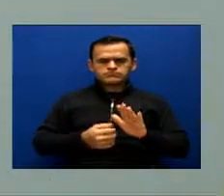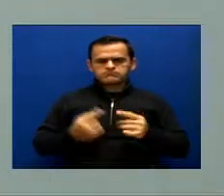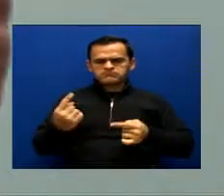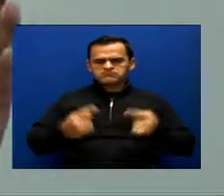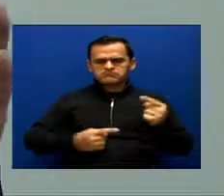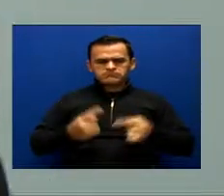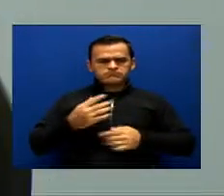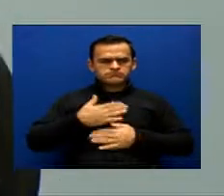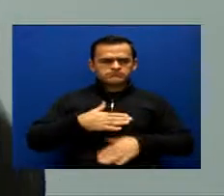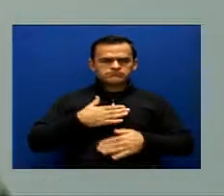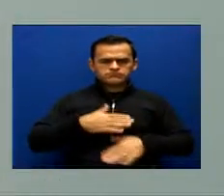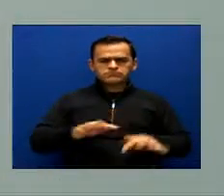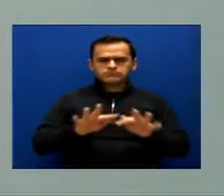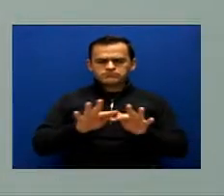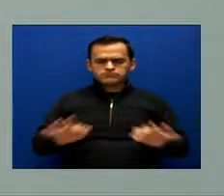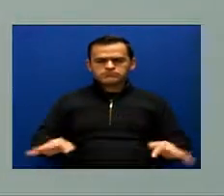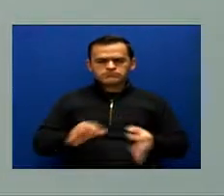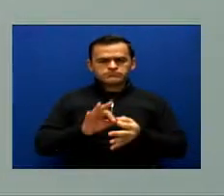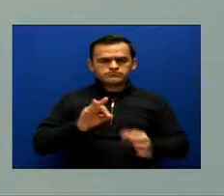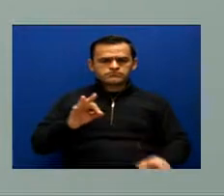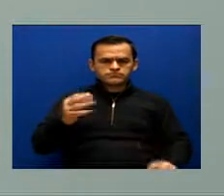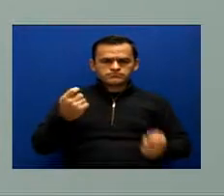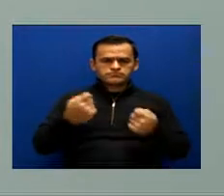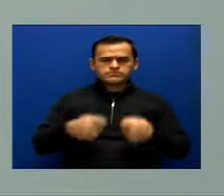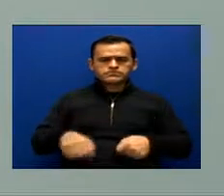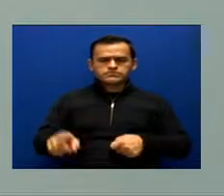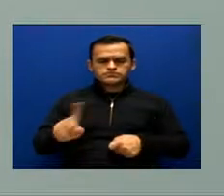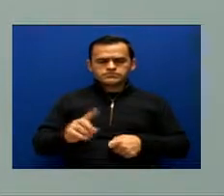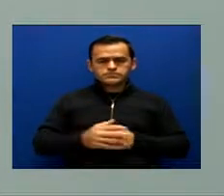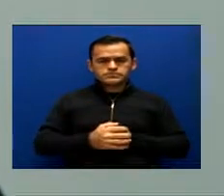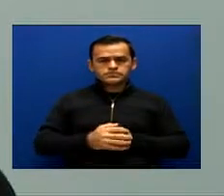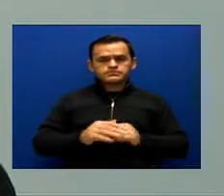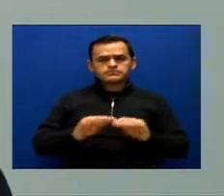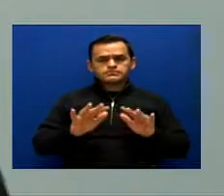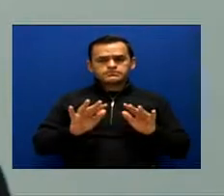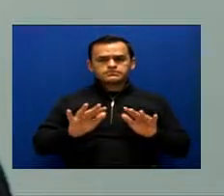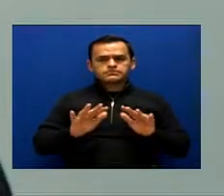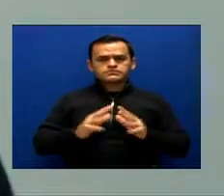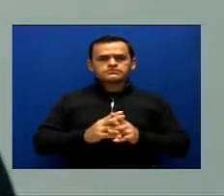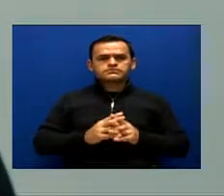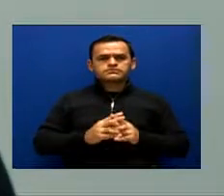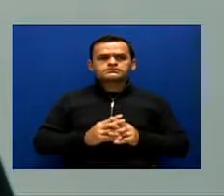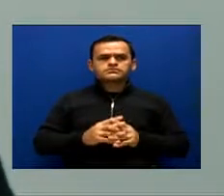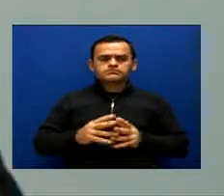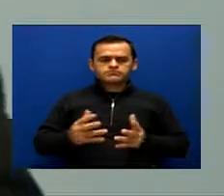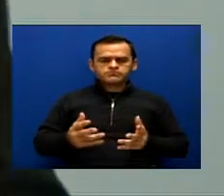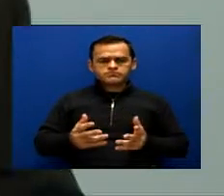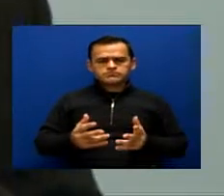não precisamos nem nos alongar com a sua aquiescência, vereador. Mas dizer também que